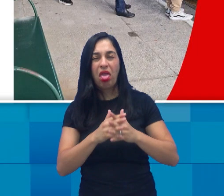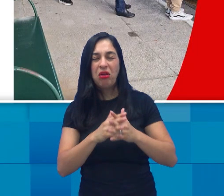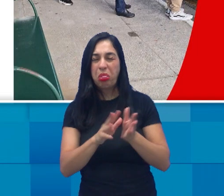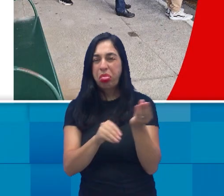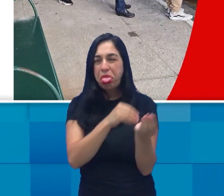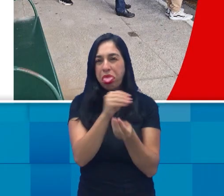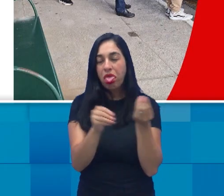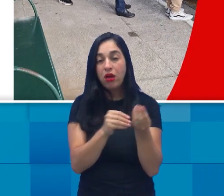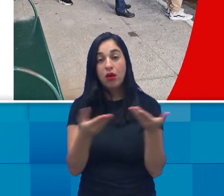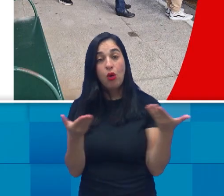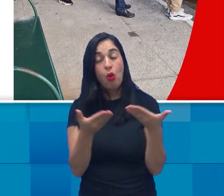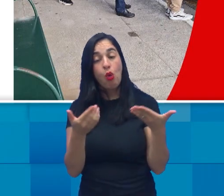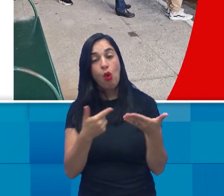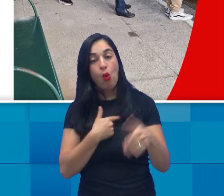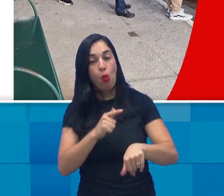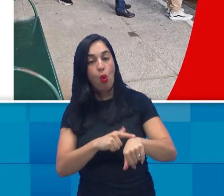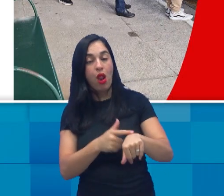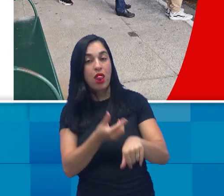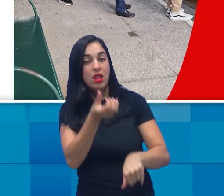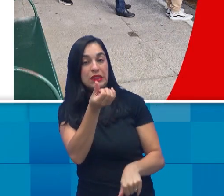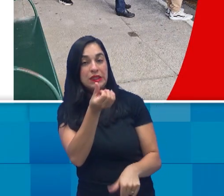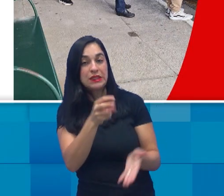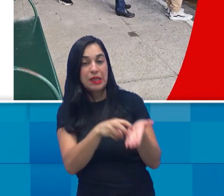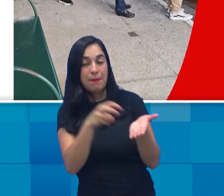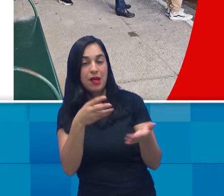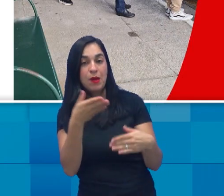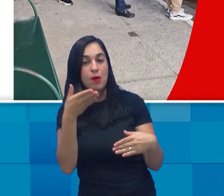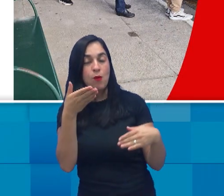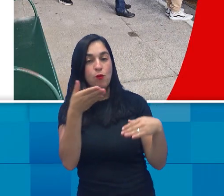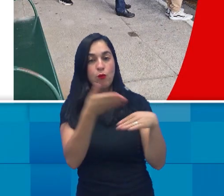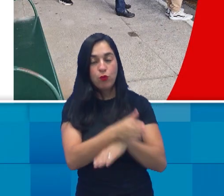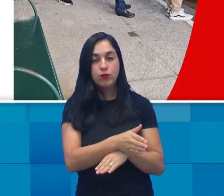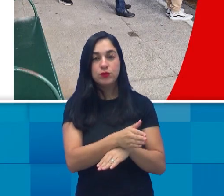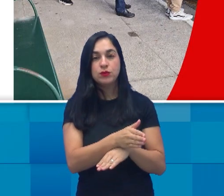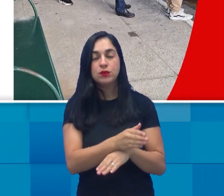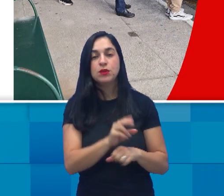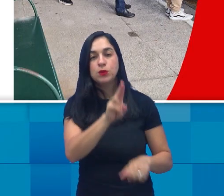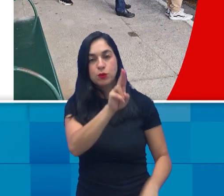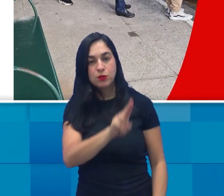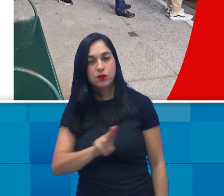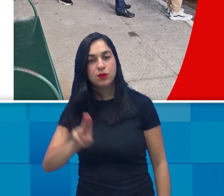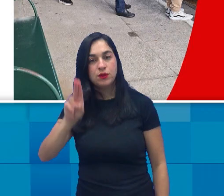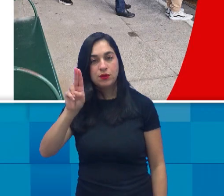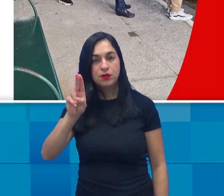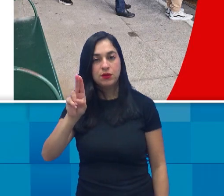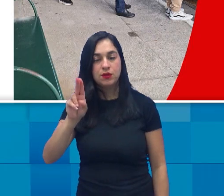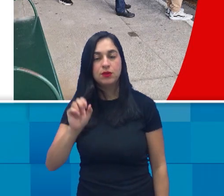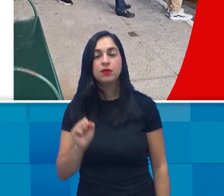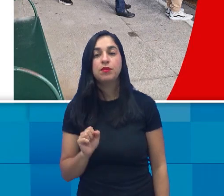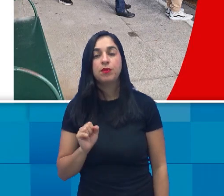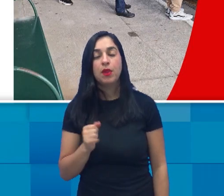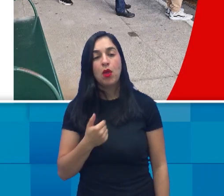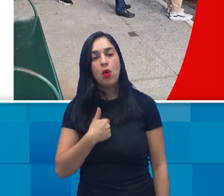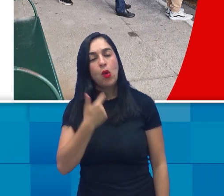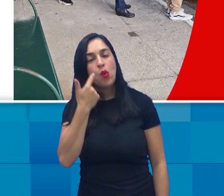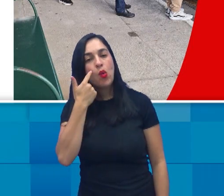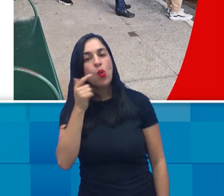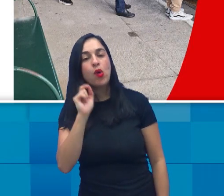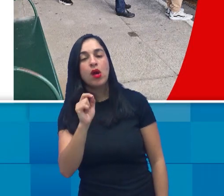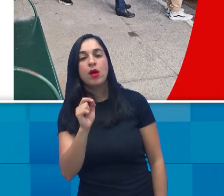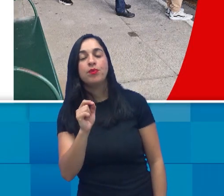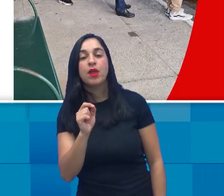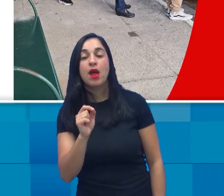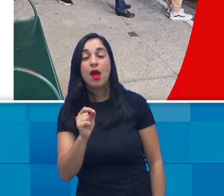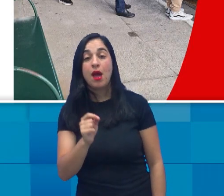eu estive lá na Urbanova para fiscalizar um novo modelo que a prefeitura anunciou a